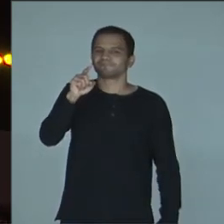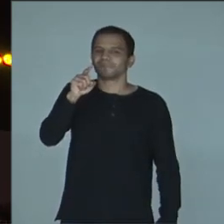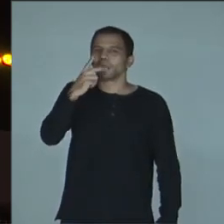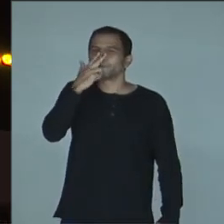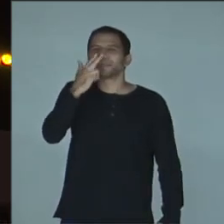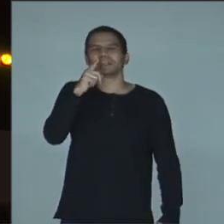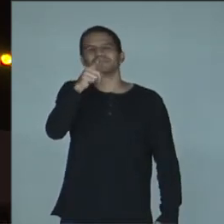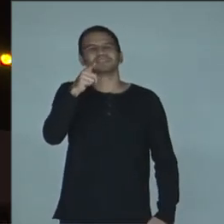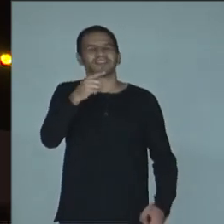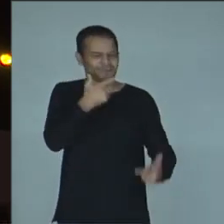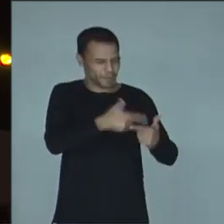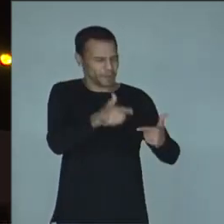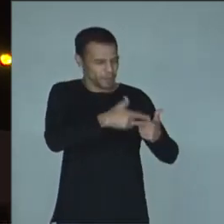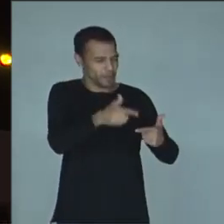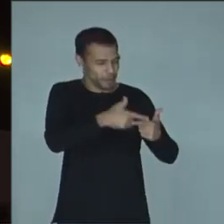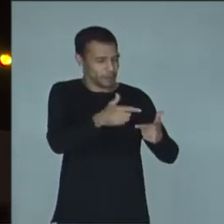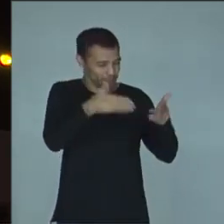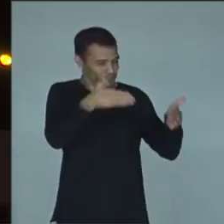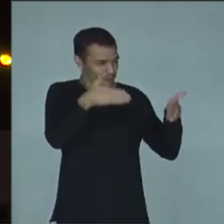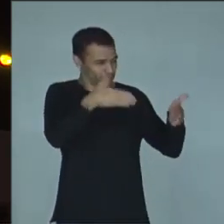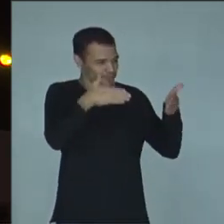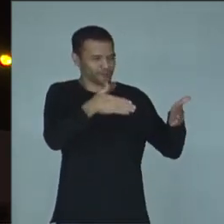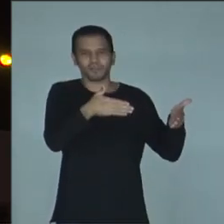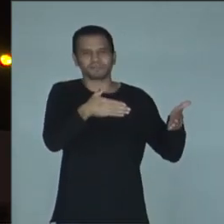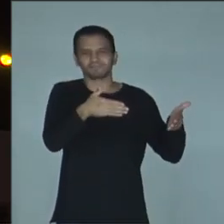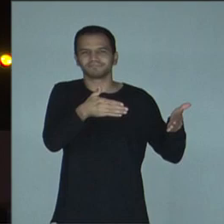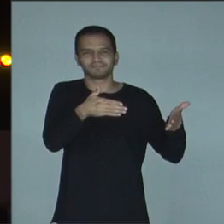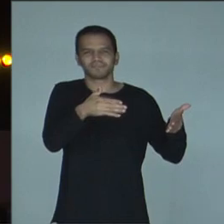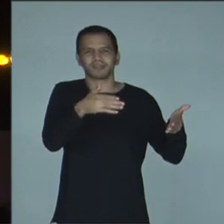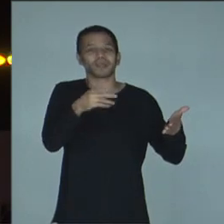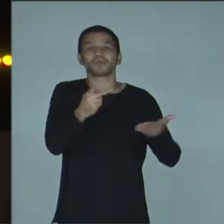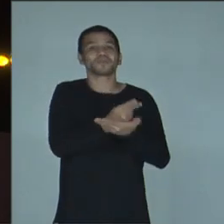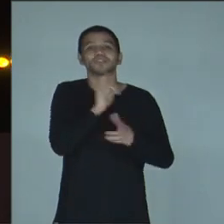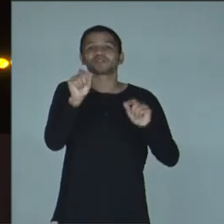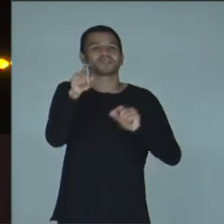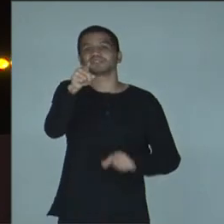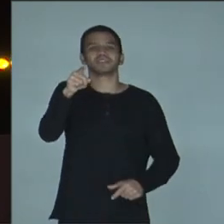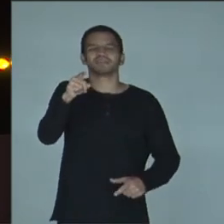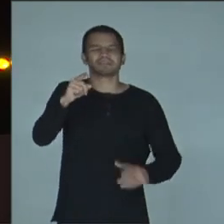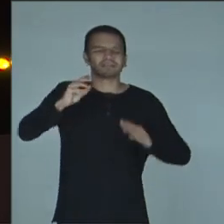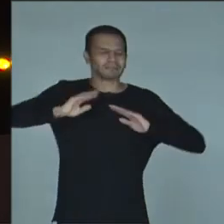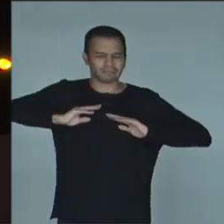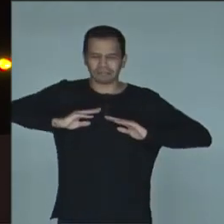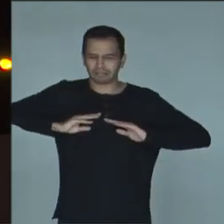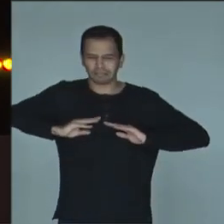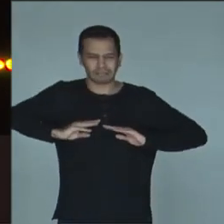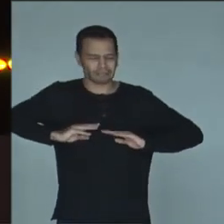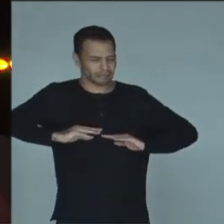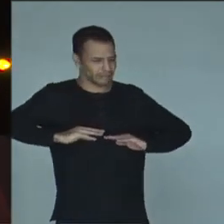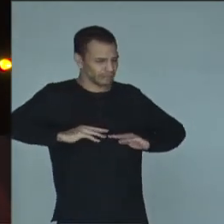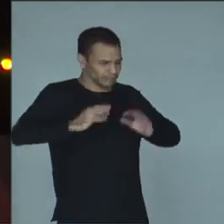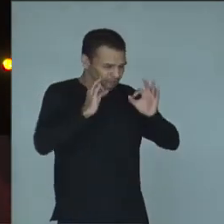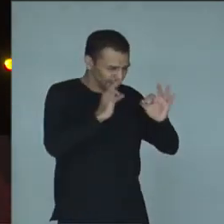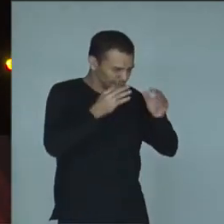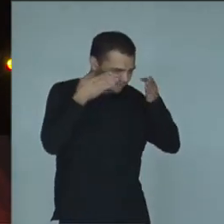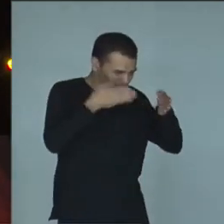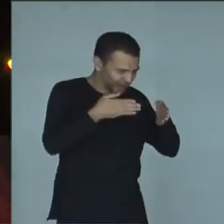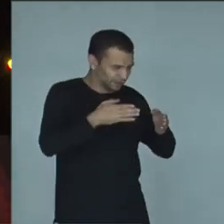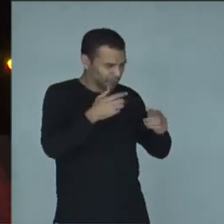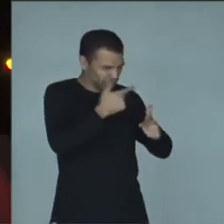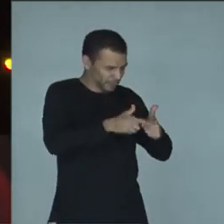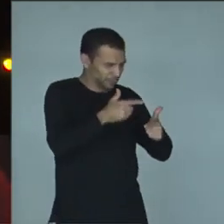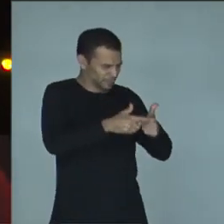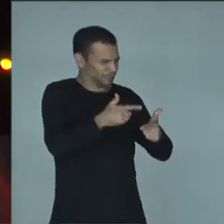centralidade da sua existência se você se frustra por que você olha para seus problemas e fala assim